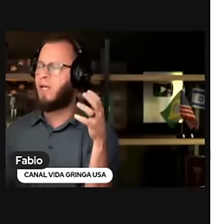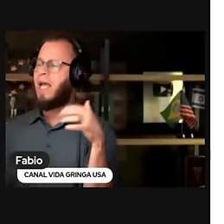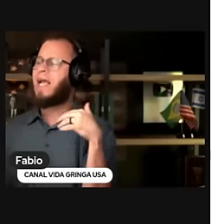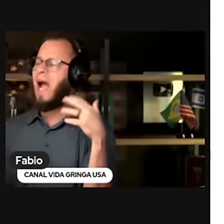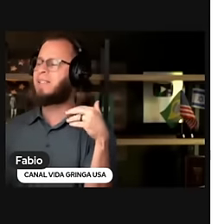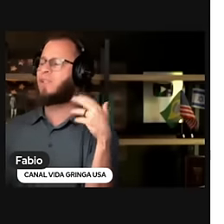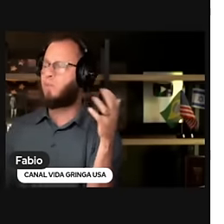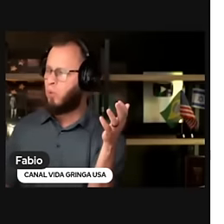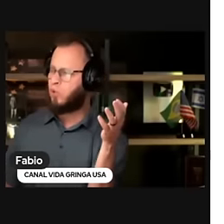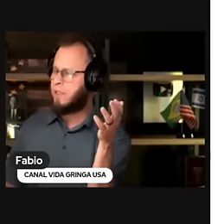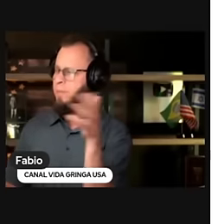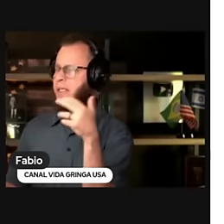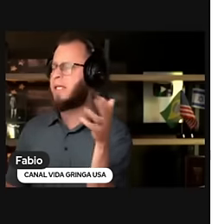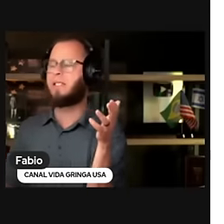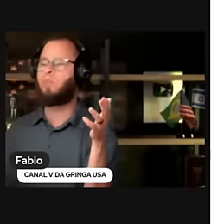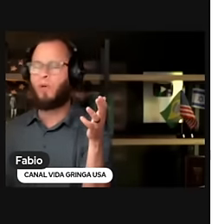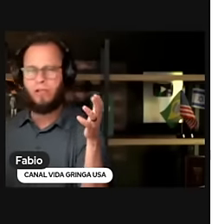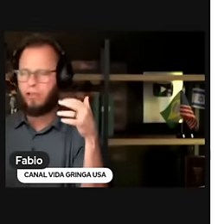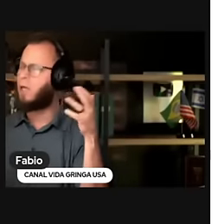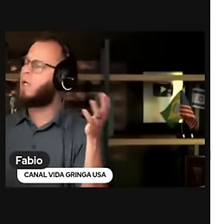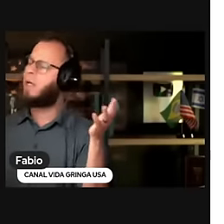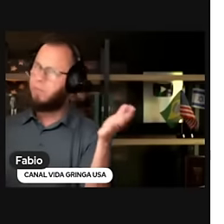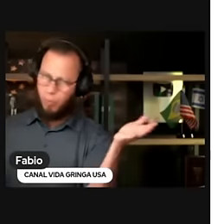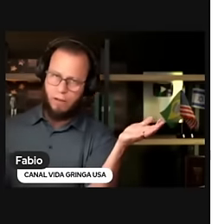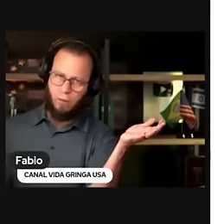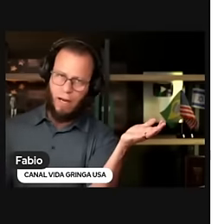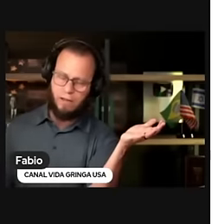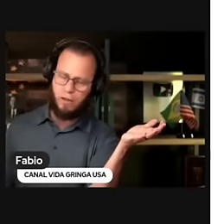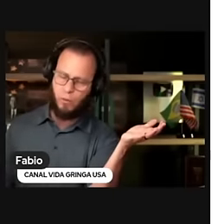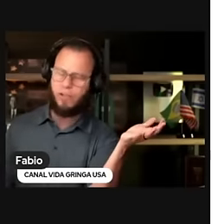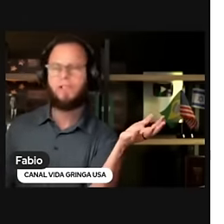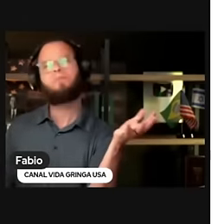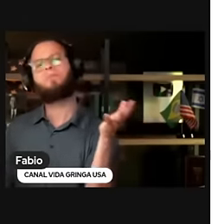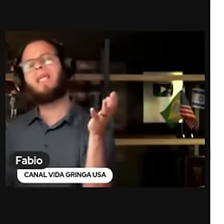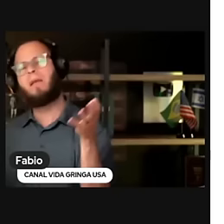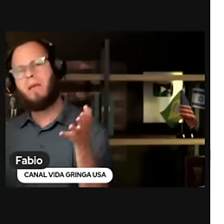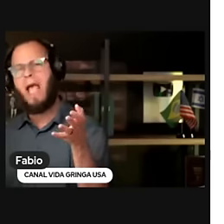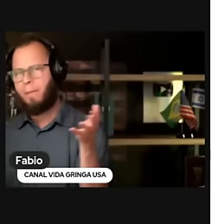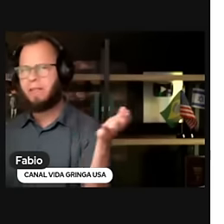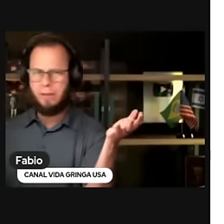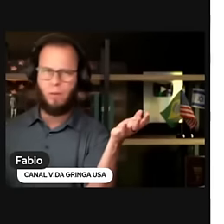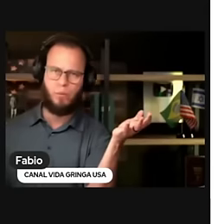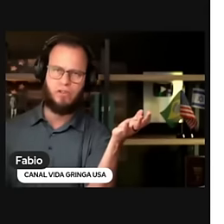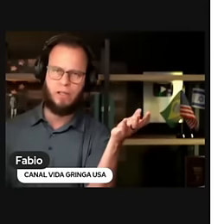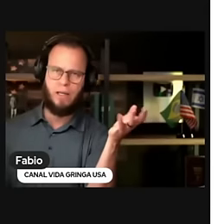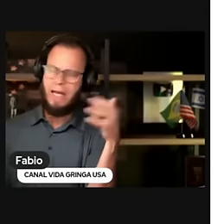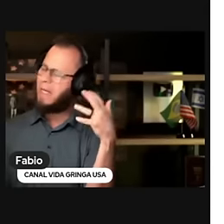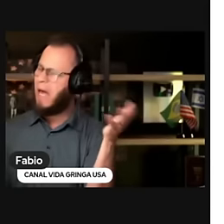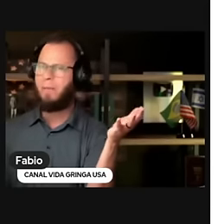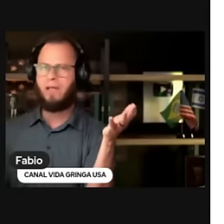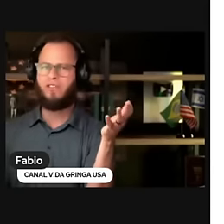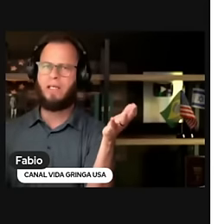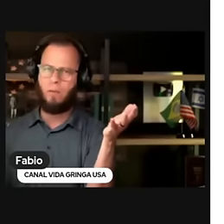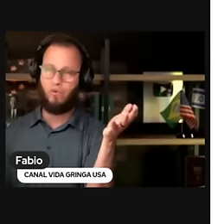de caas Bruxas e perseguição política porque são caas as bruxas e também é perseguição política